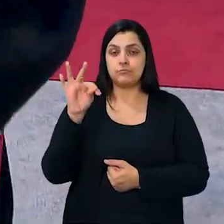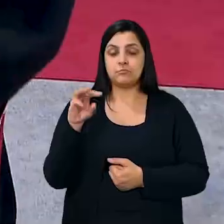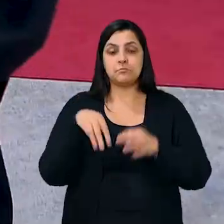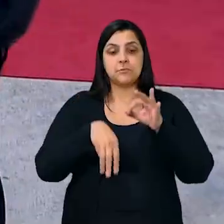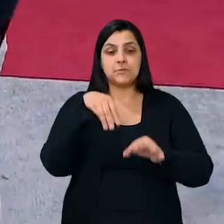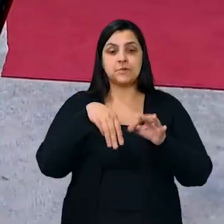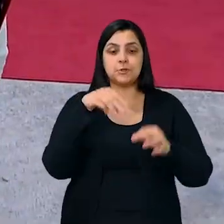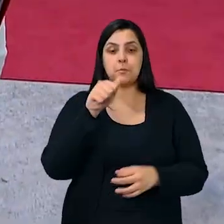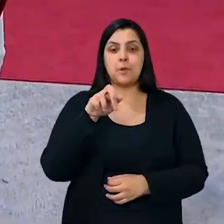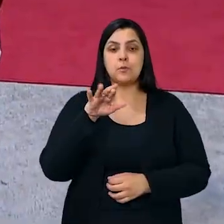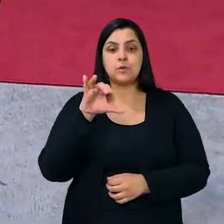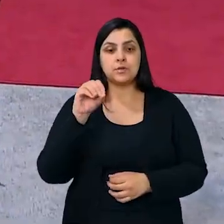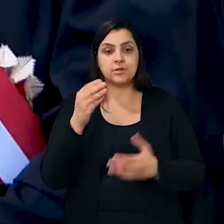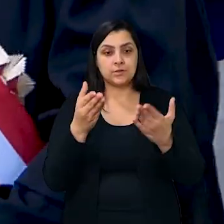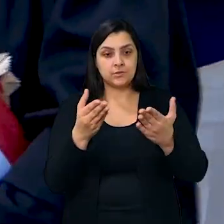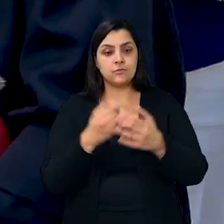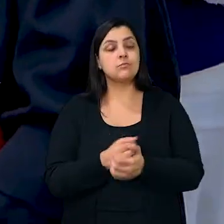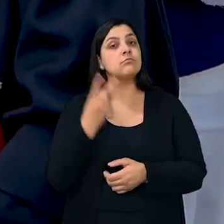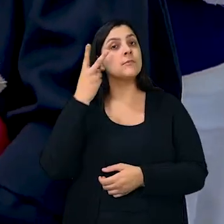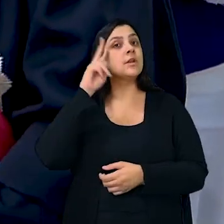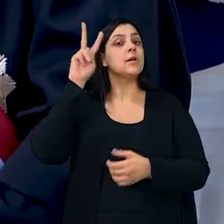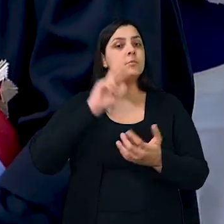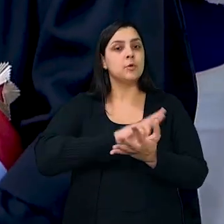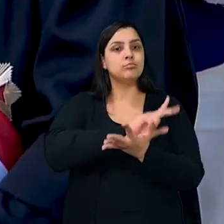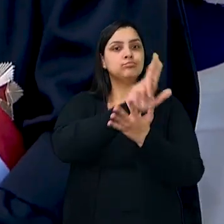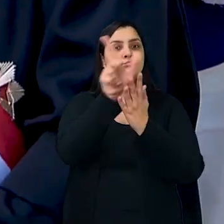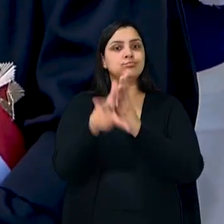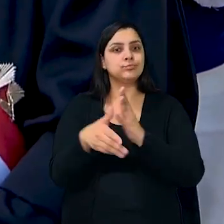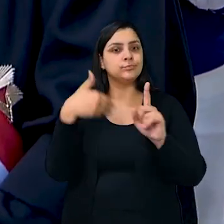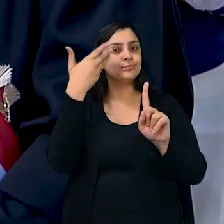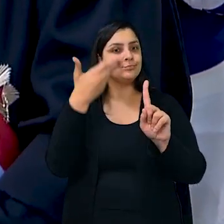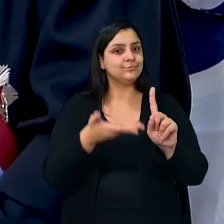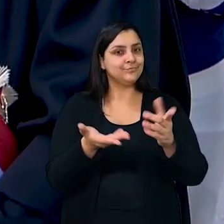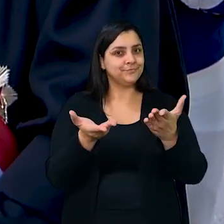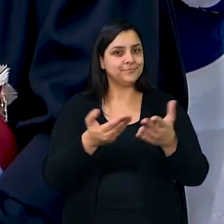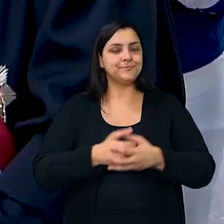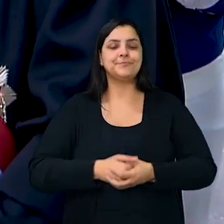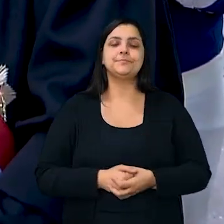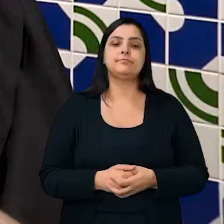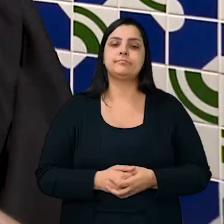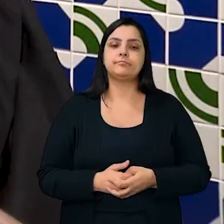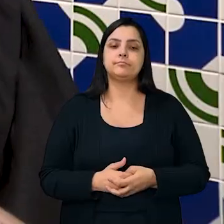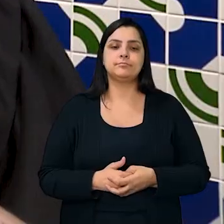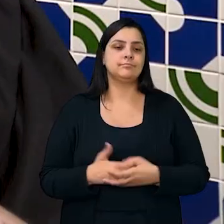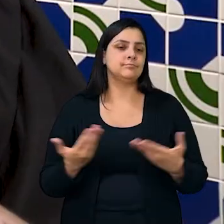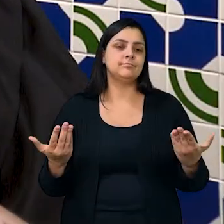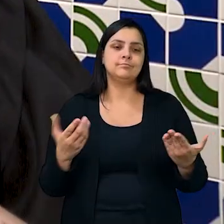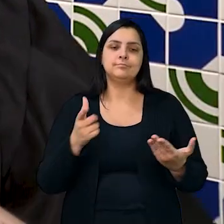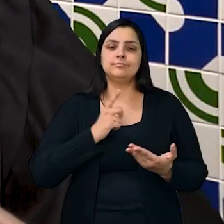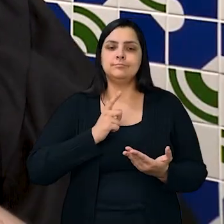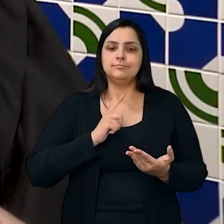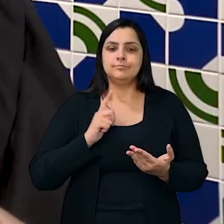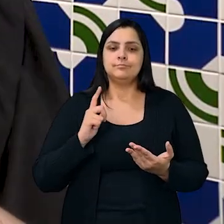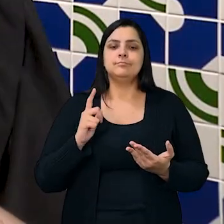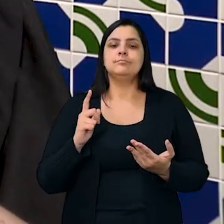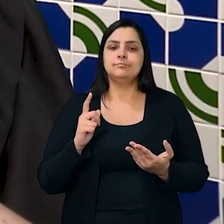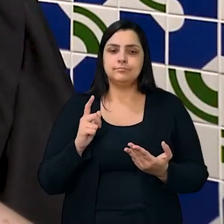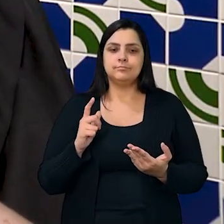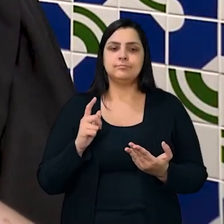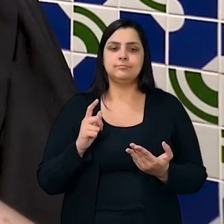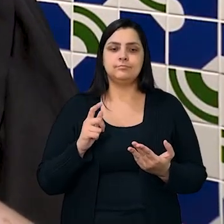ministro Maurício Godinho Delgado, ressaltou a pluralidade dos homenageados. Nós temos